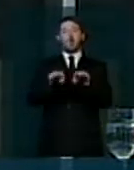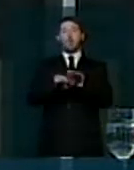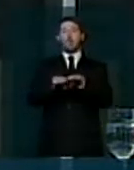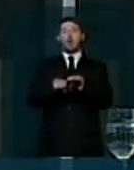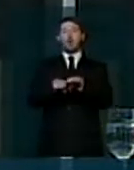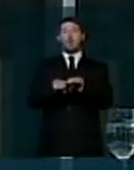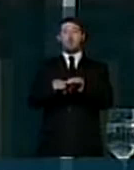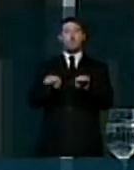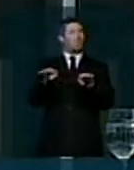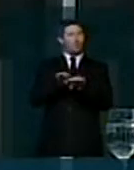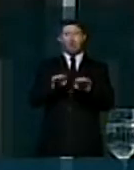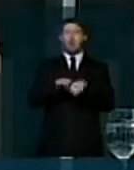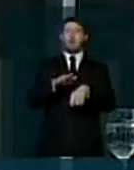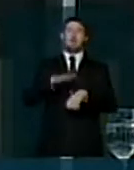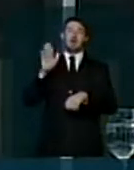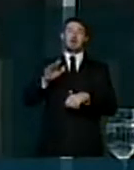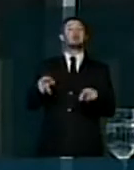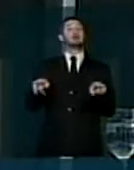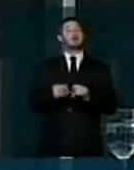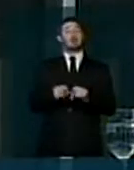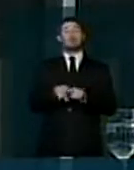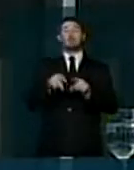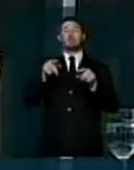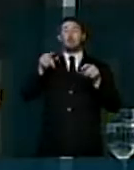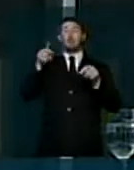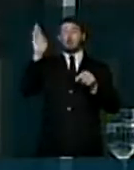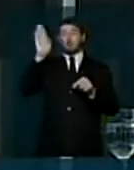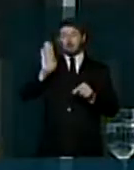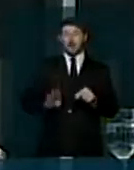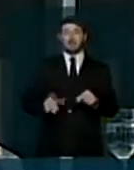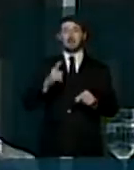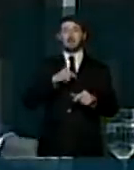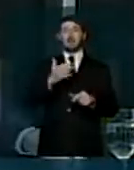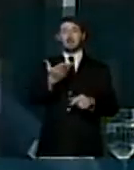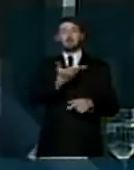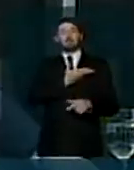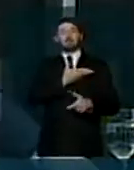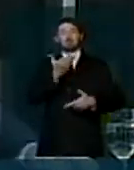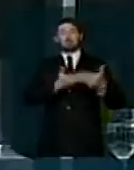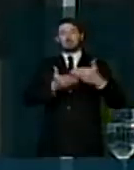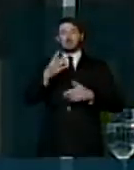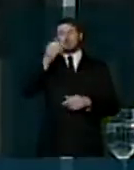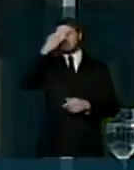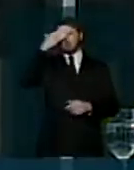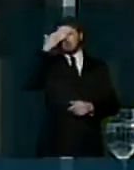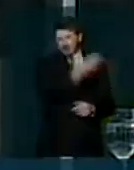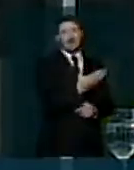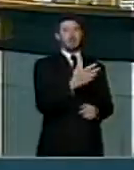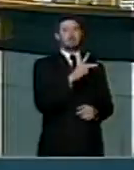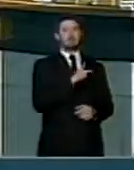e, sobretudo, por um Brasil que seja mais fraterno entre nós brasileiros. Muito obrigado, senhor presidente.